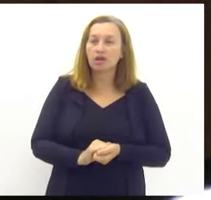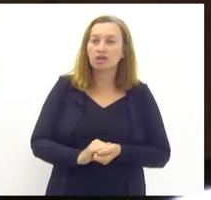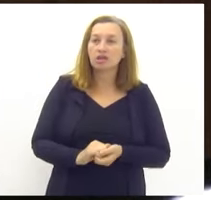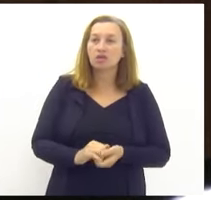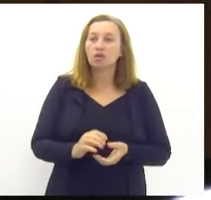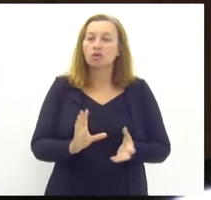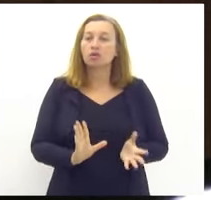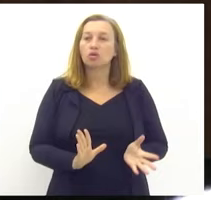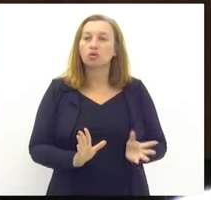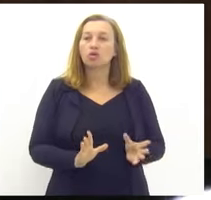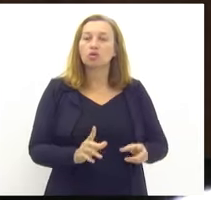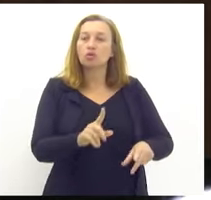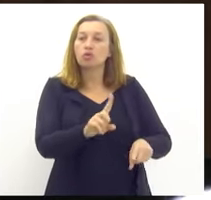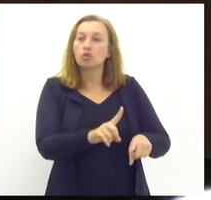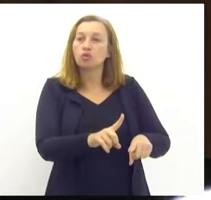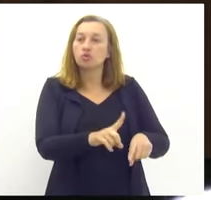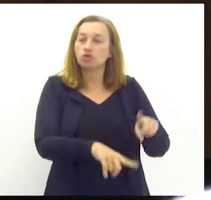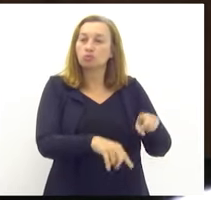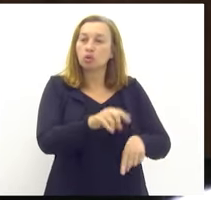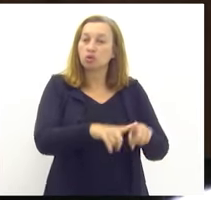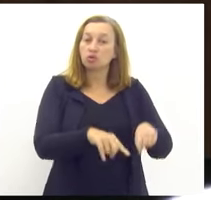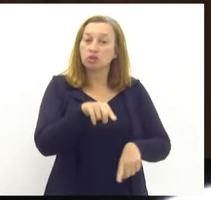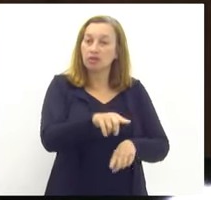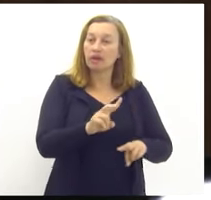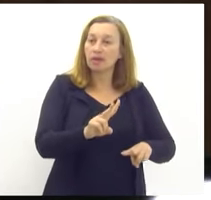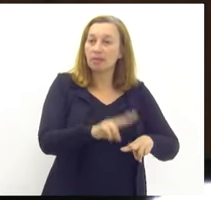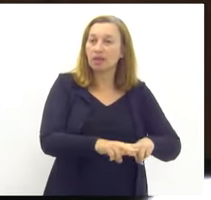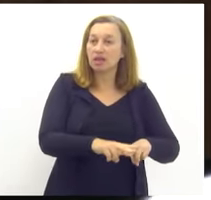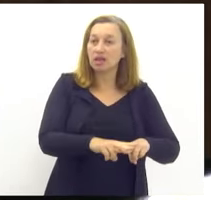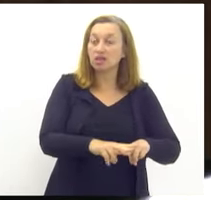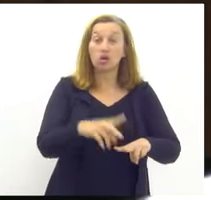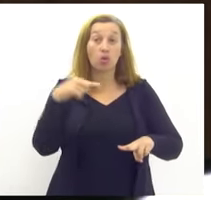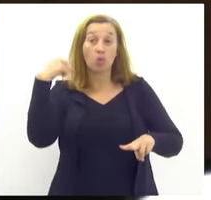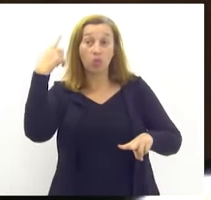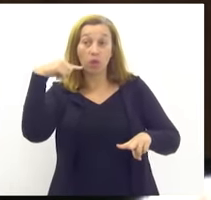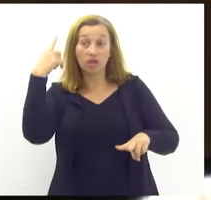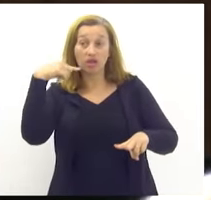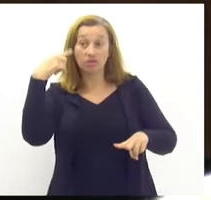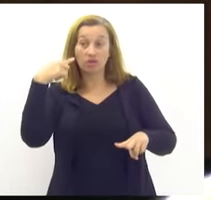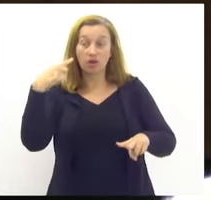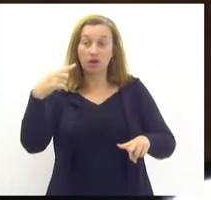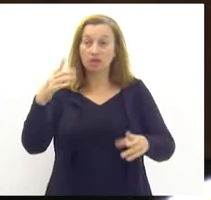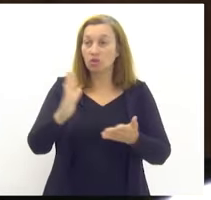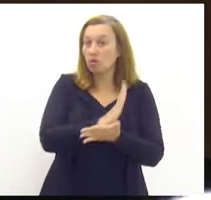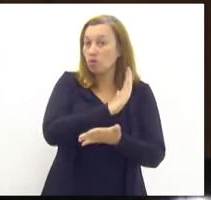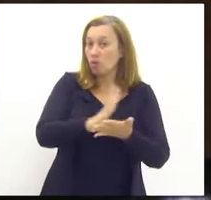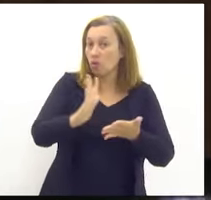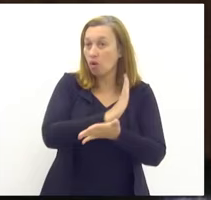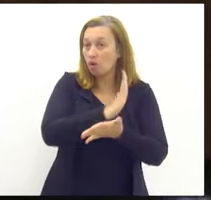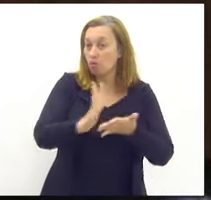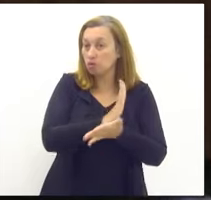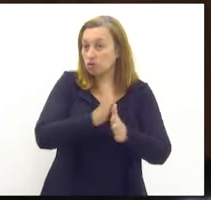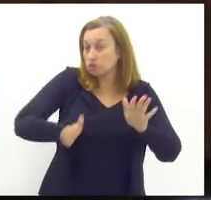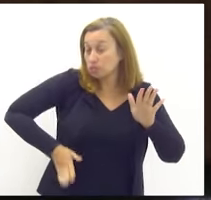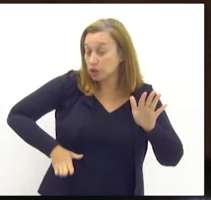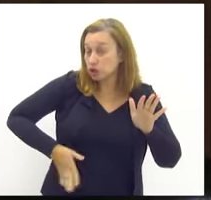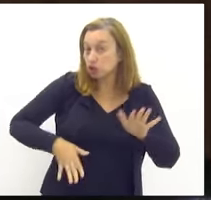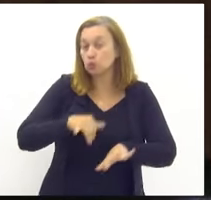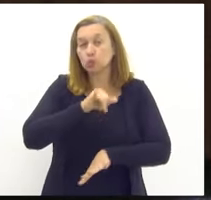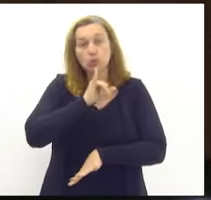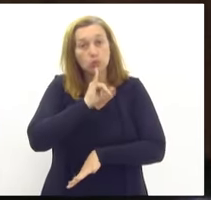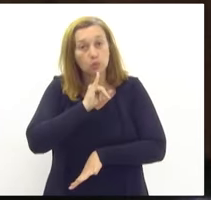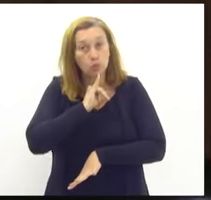lá apreendida o advogado com alguns compassos infelizmente com os envolvidos que espero que eu tenho certeza que não é